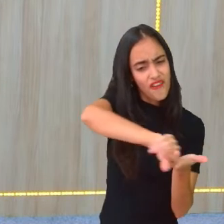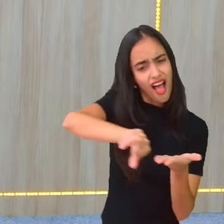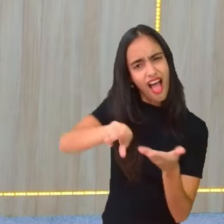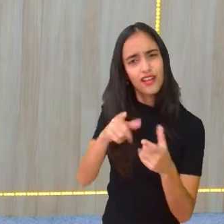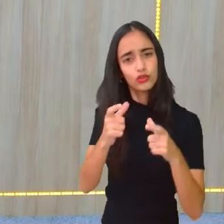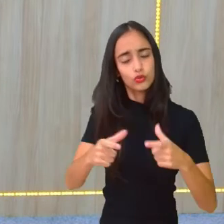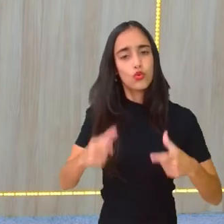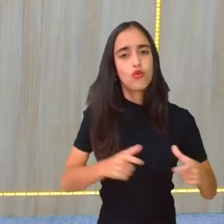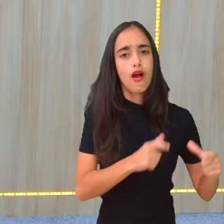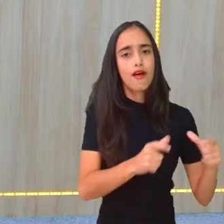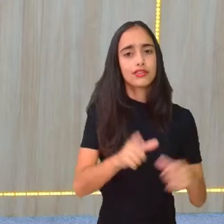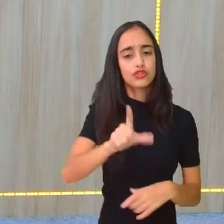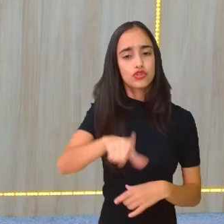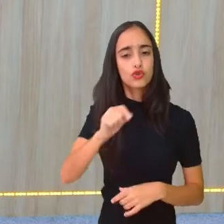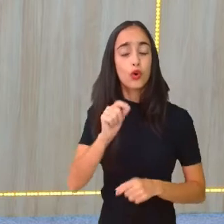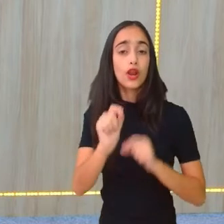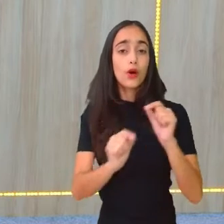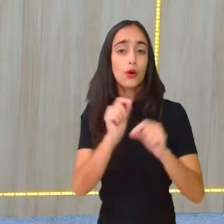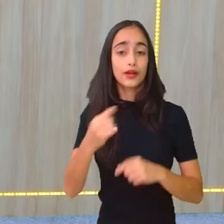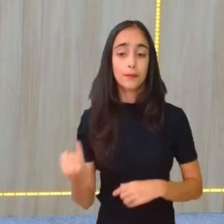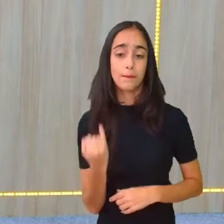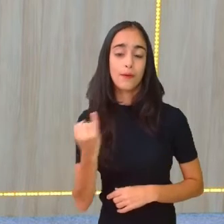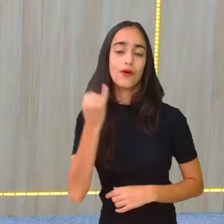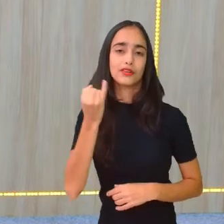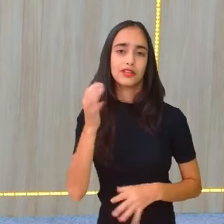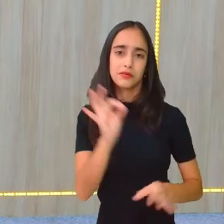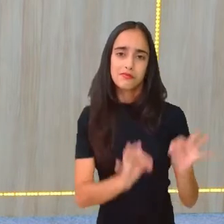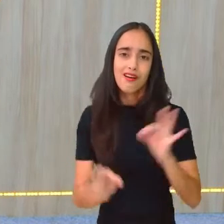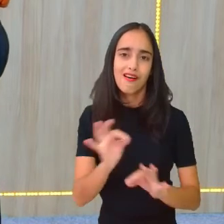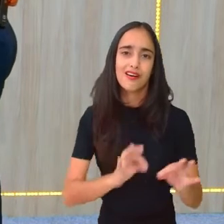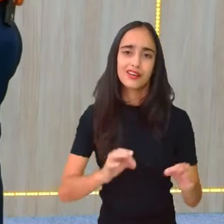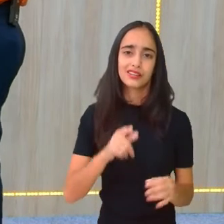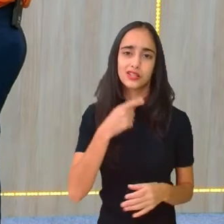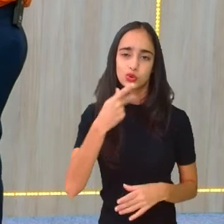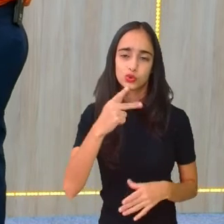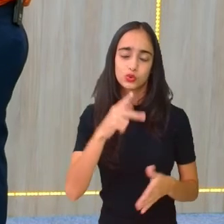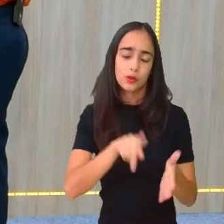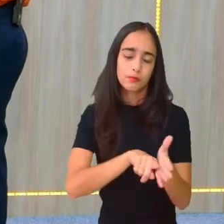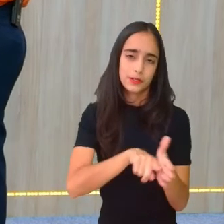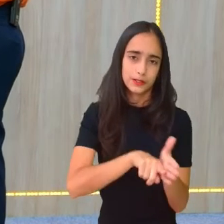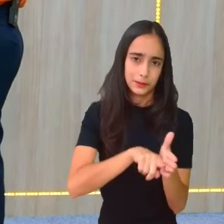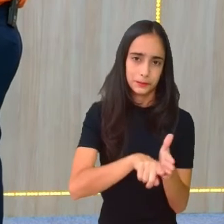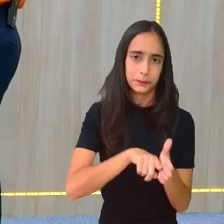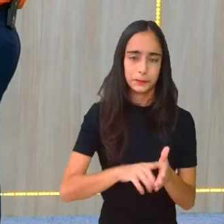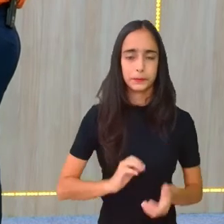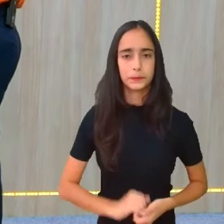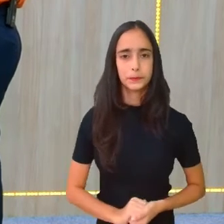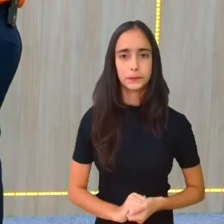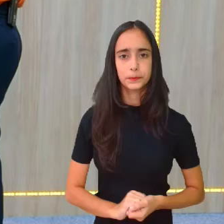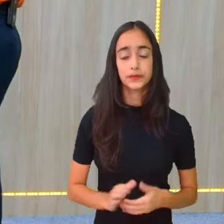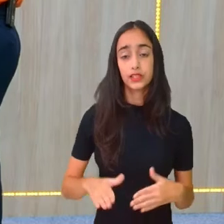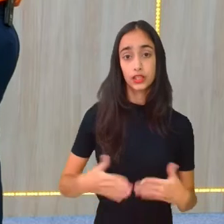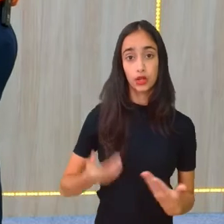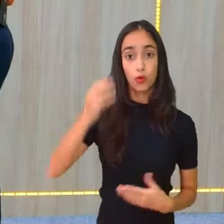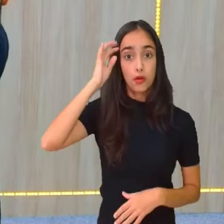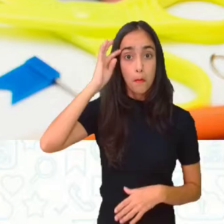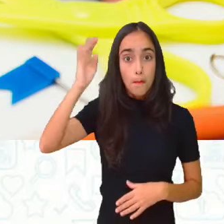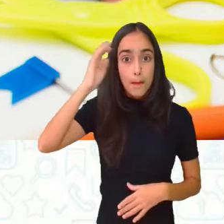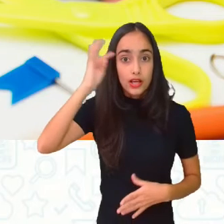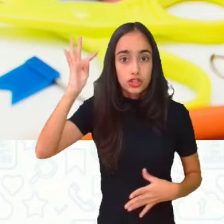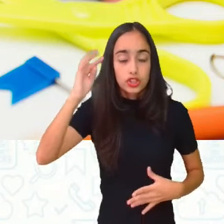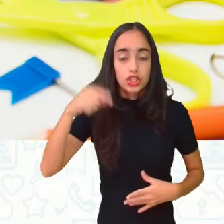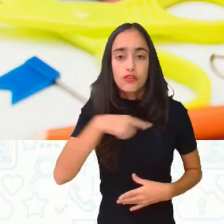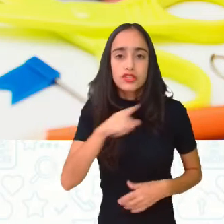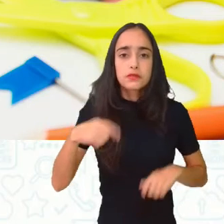que foi importante e para organizar a sua pesquisa. Então, vamos imaginar que você precisou pesquisar sobre os